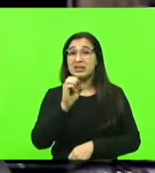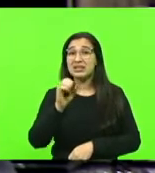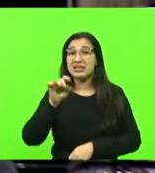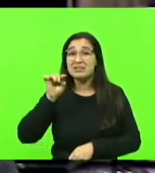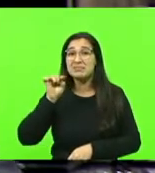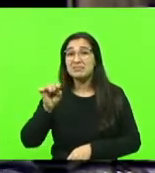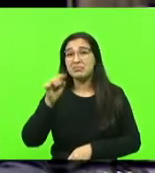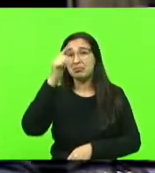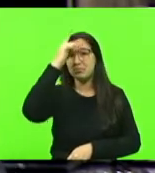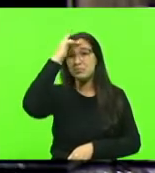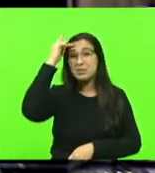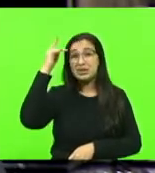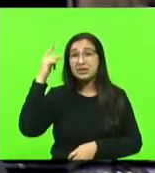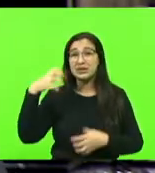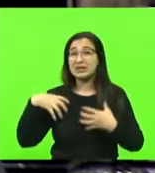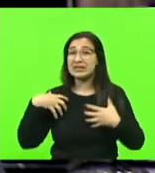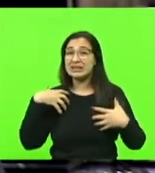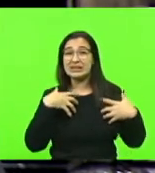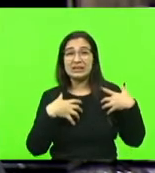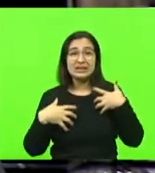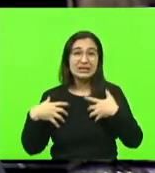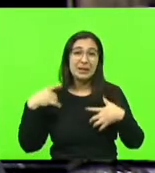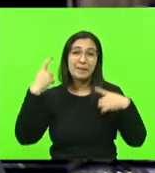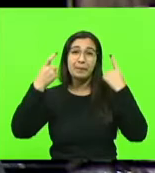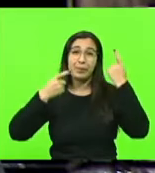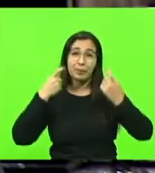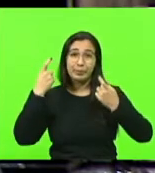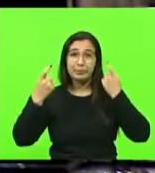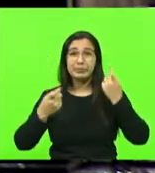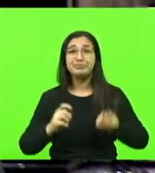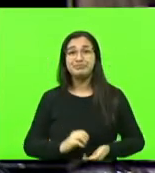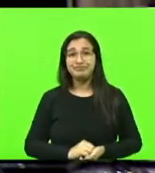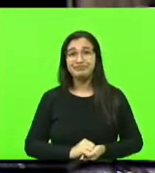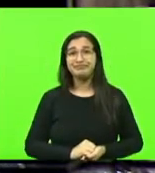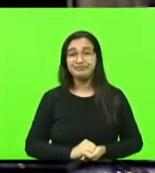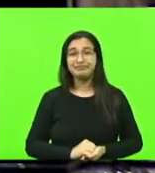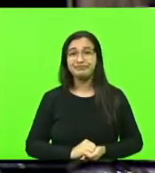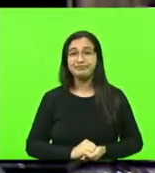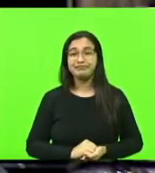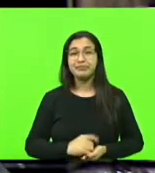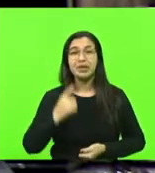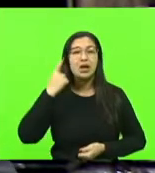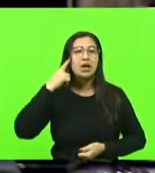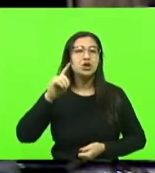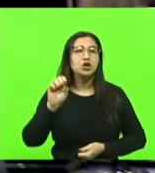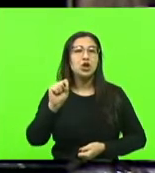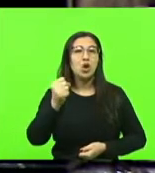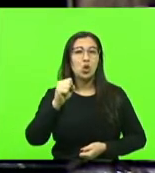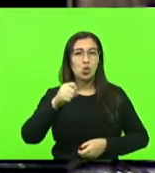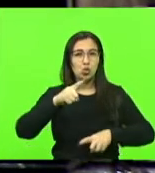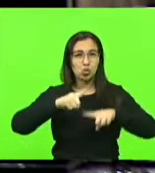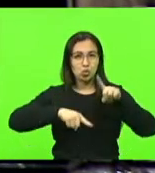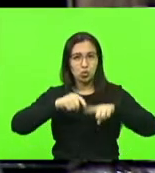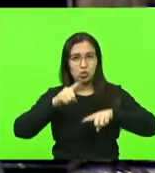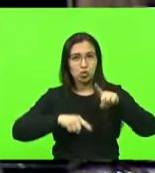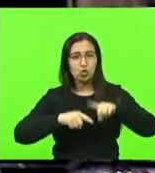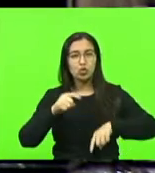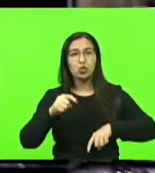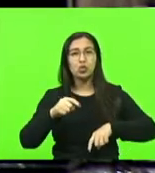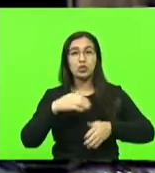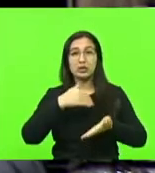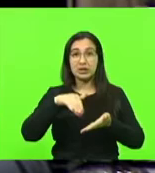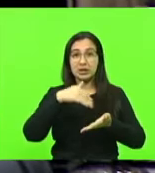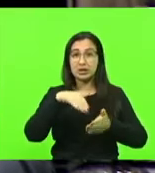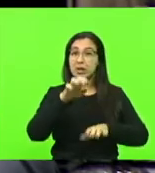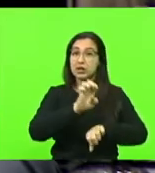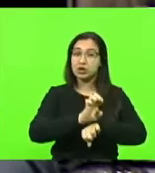que estão desesperadas. E, no último dia 8 de julho, o secretário de Estado